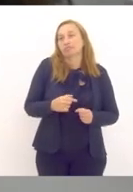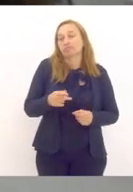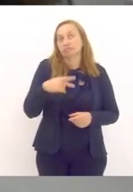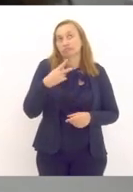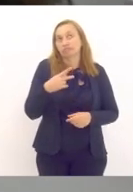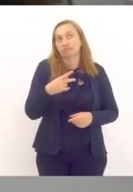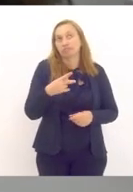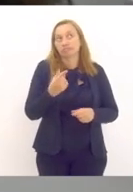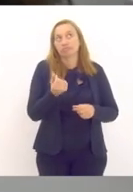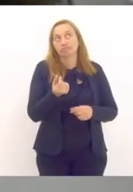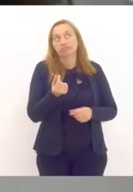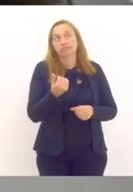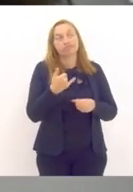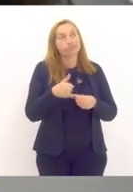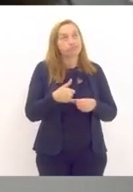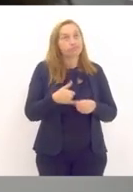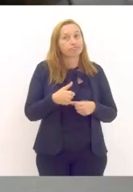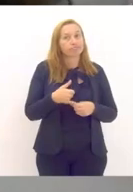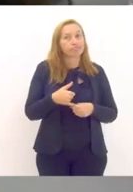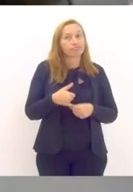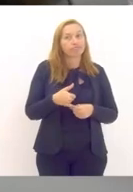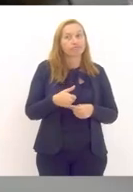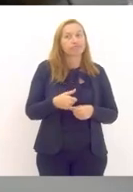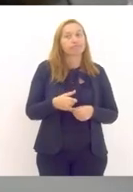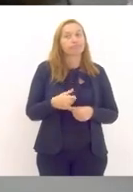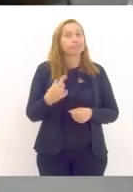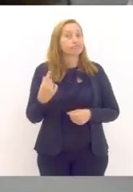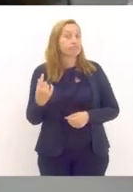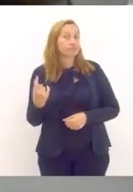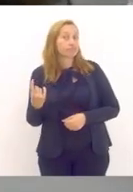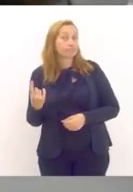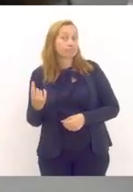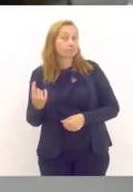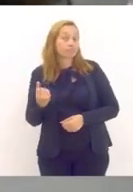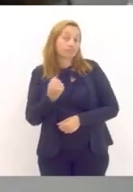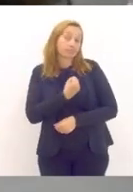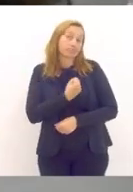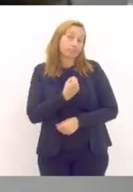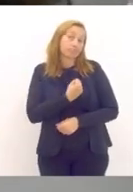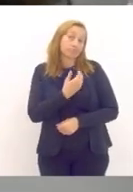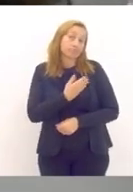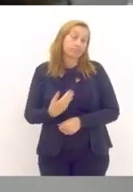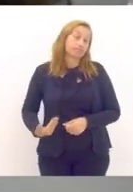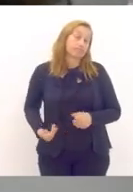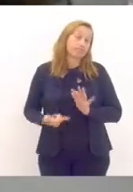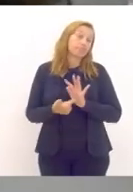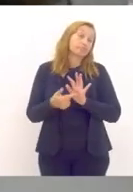gasolina. E os números oficiais do governo mostram o quê?